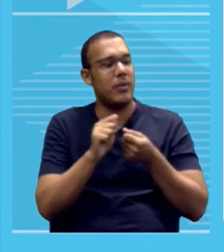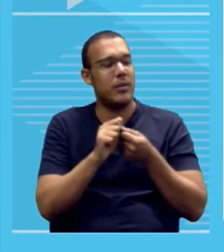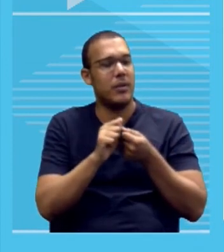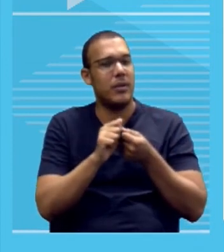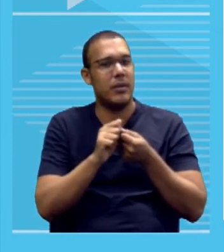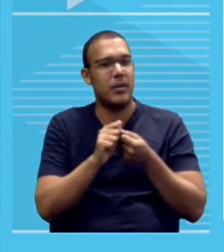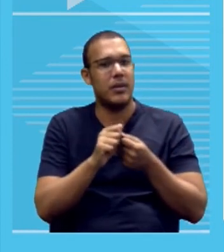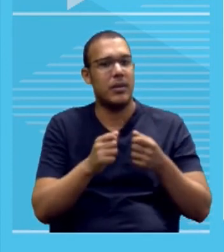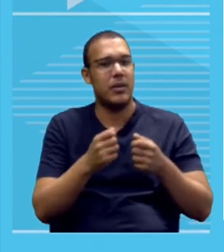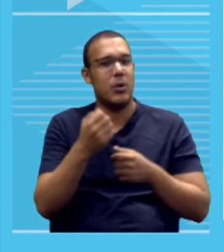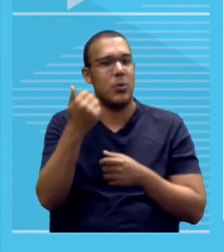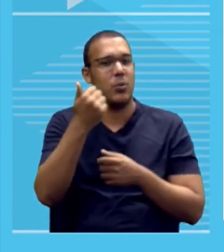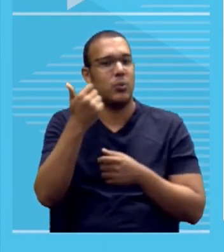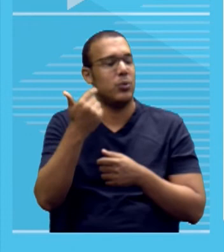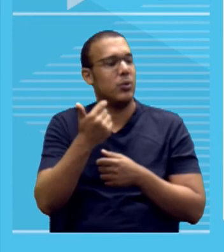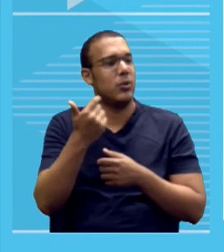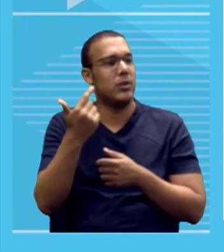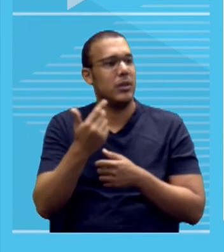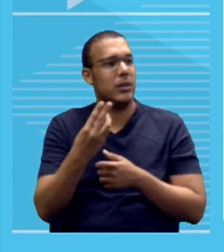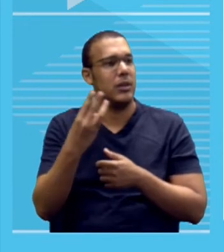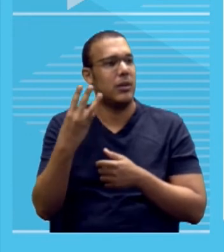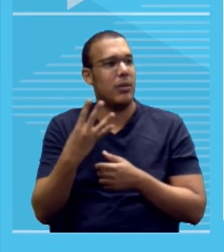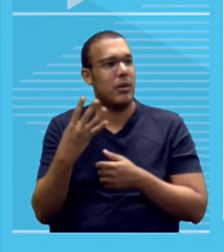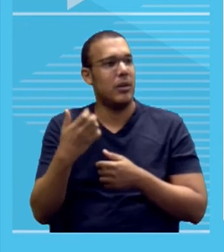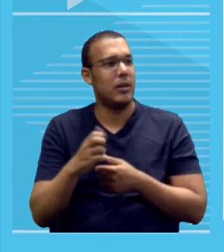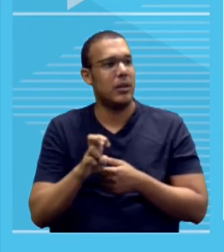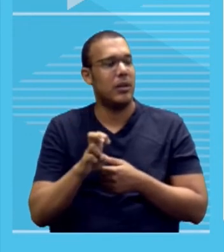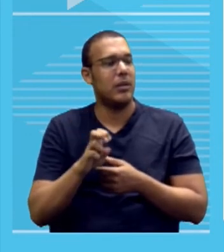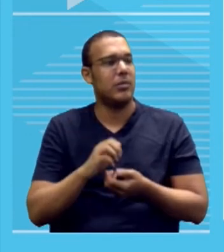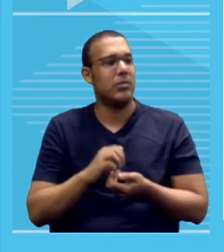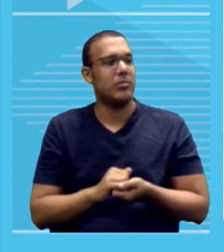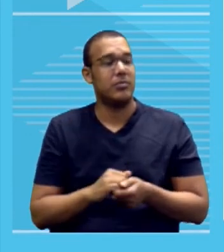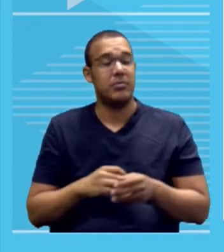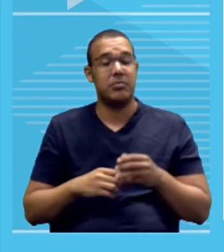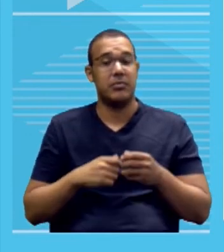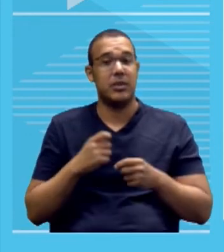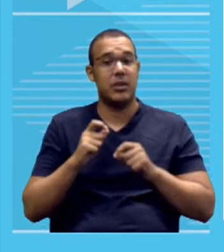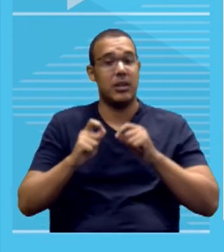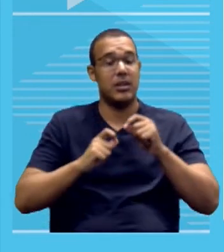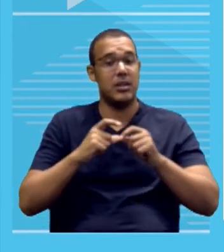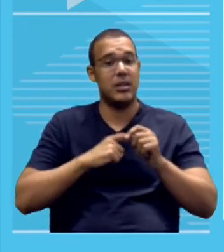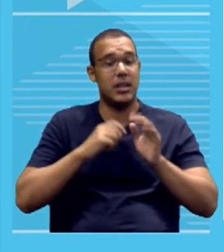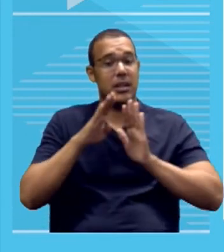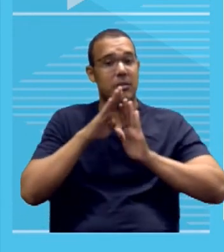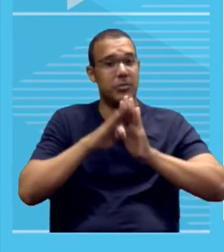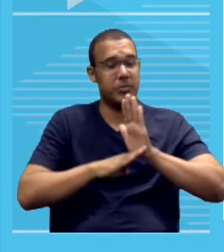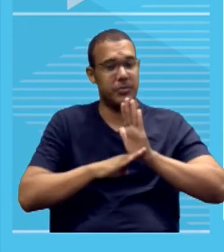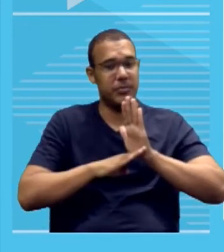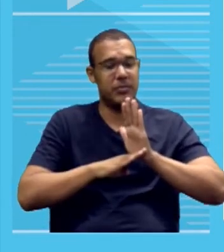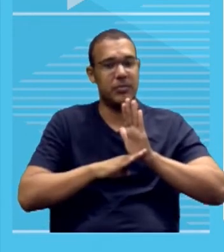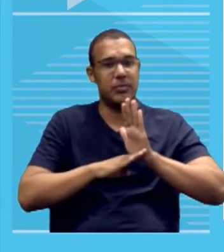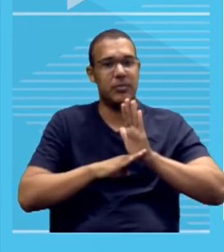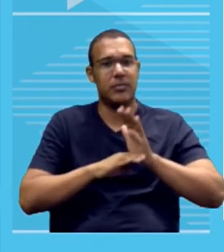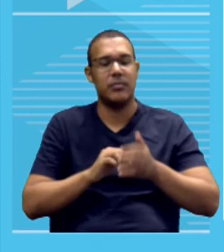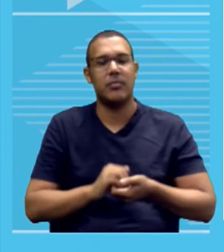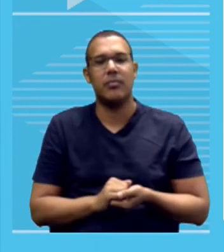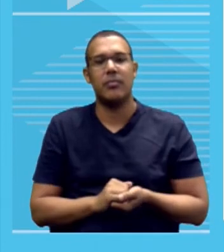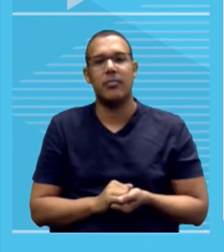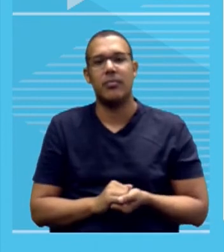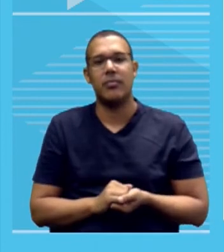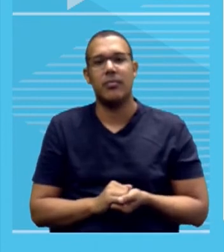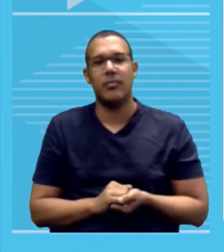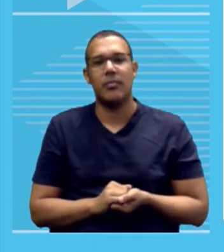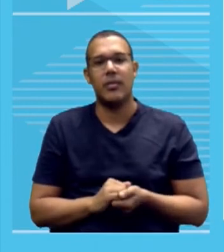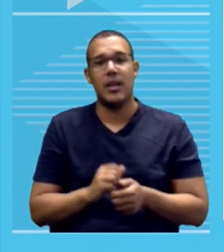tem um dois três quatro e cinco foi que eu falei para vocês que a gente costuma ter na receita a gente costuma ter